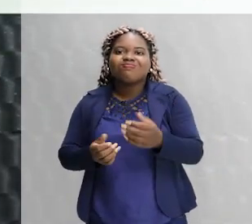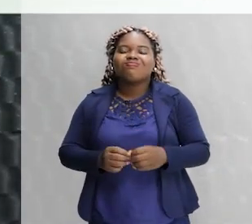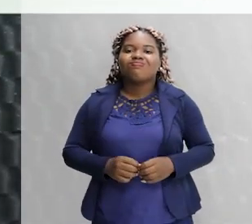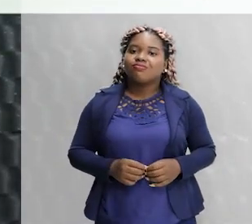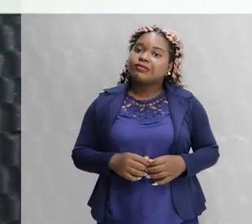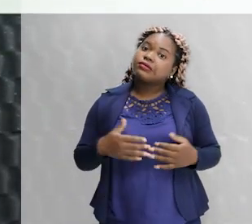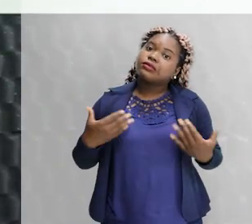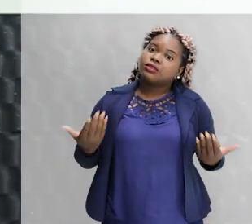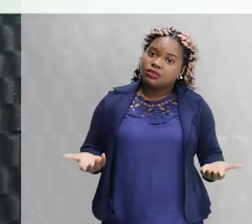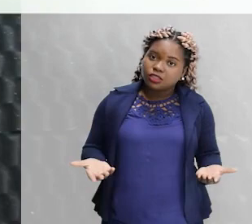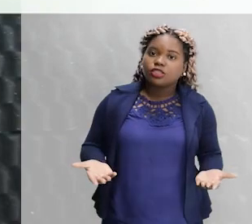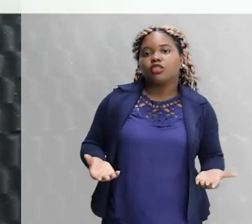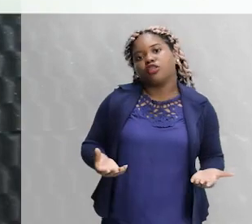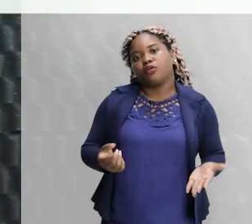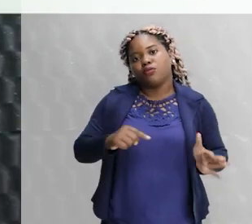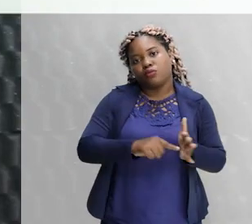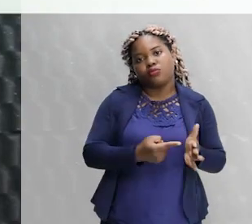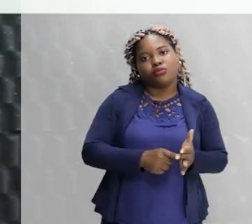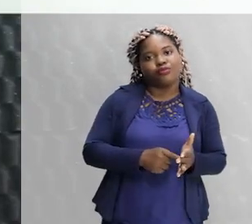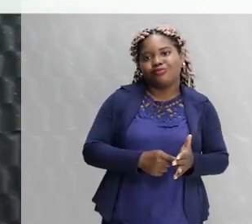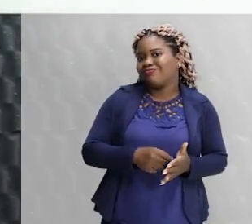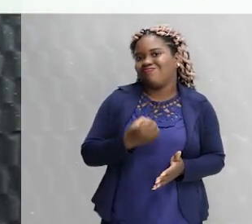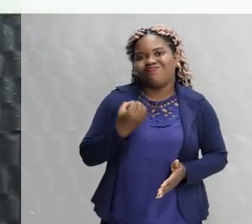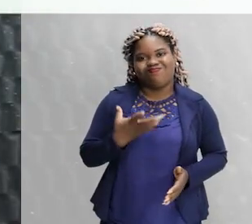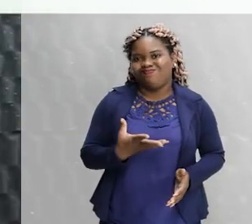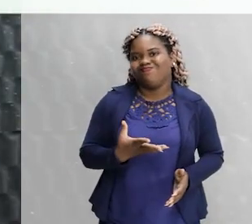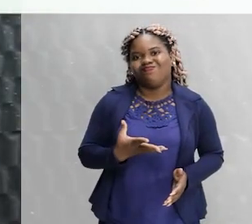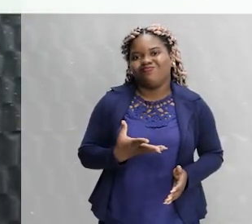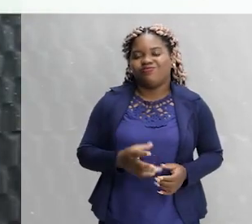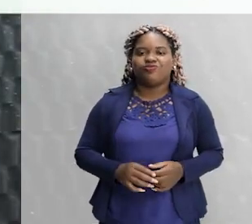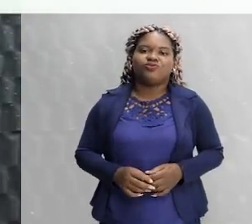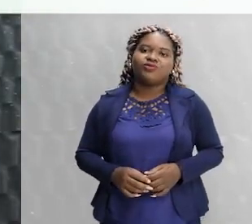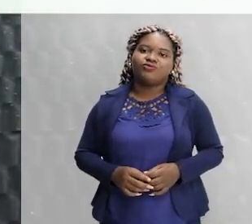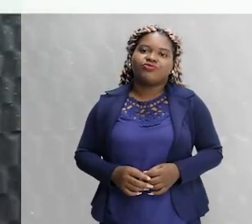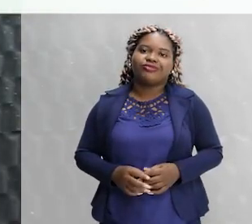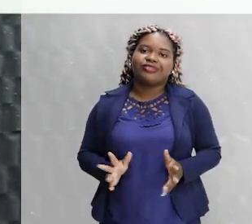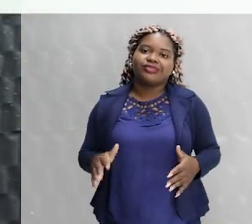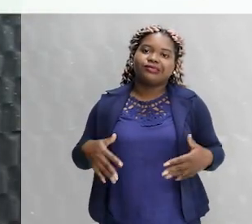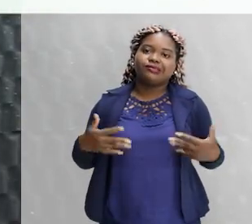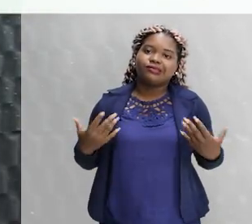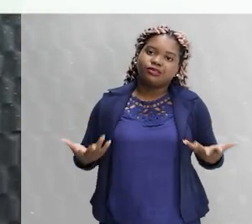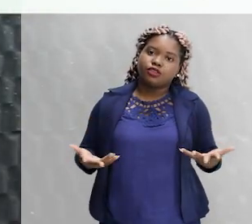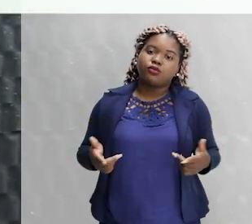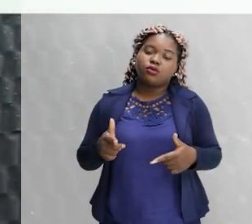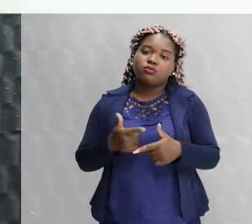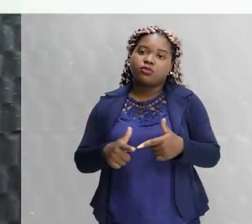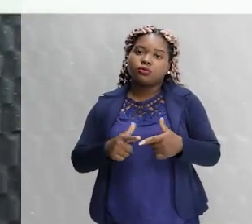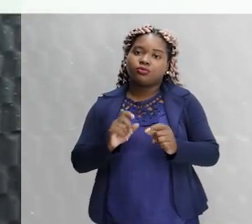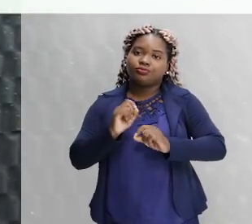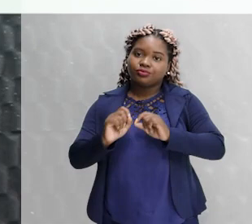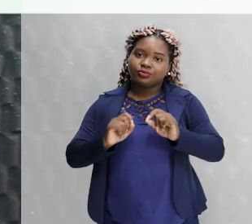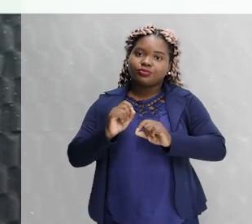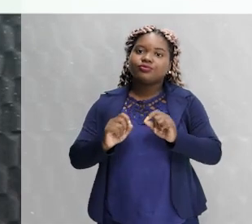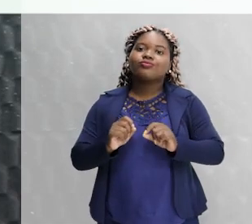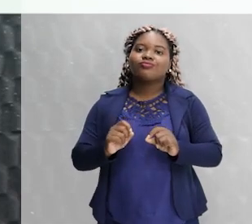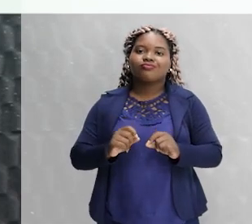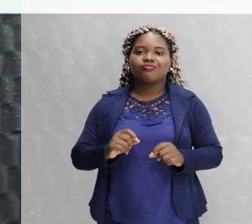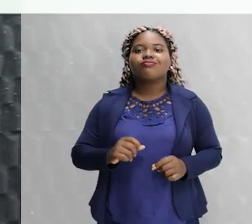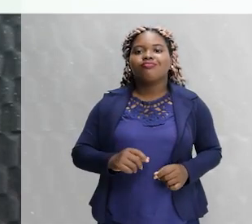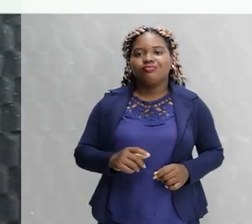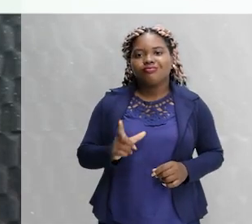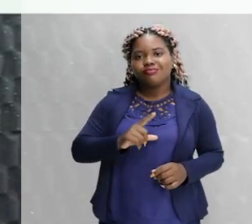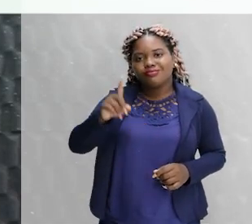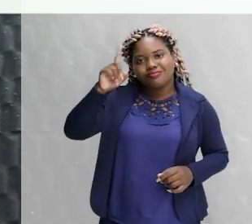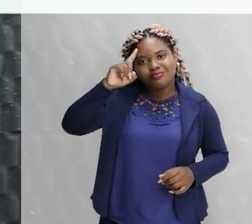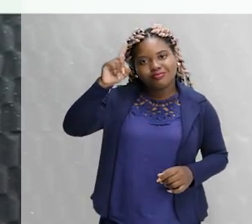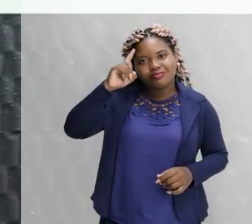a média dele não ficou tão boa assim. Tá? Então, é uma situação, né, que está aí presente aí